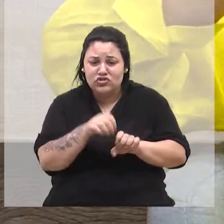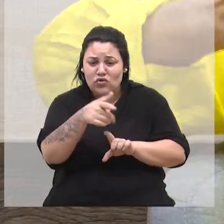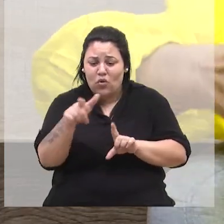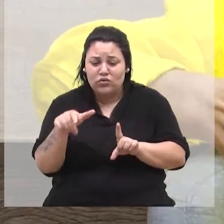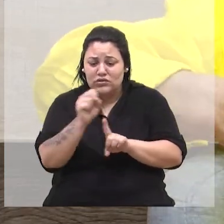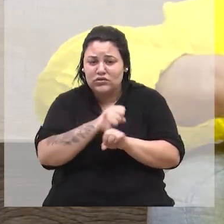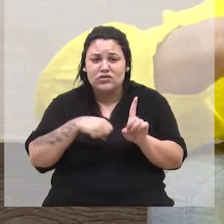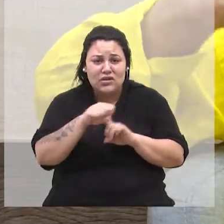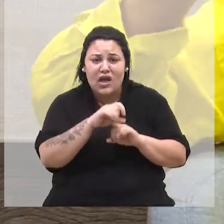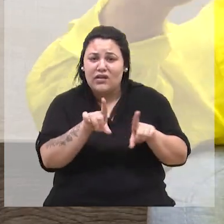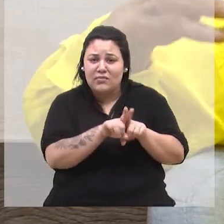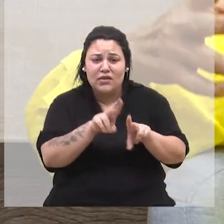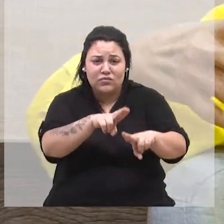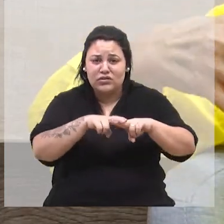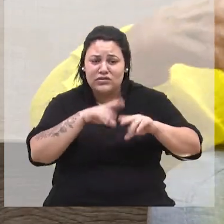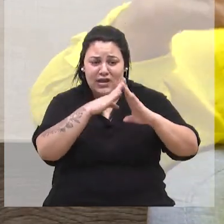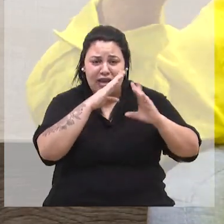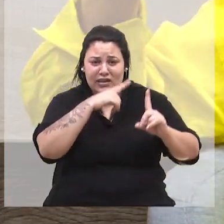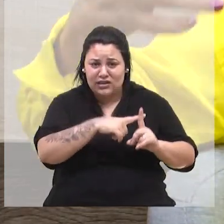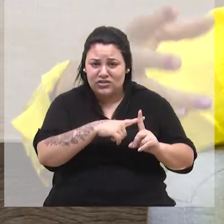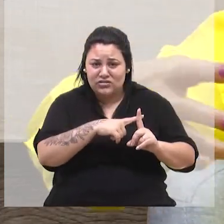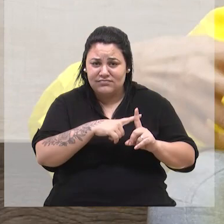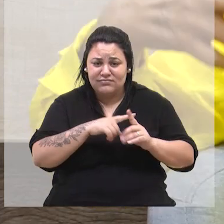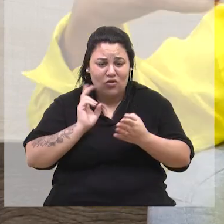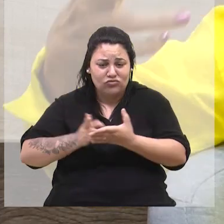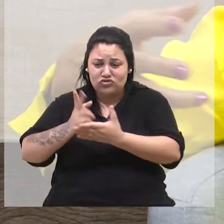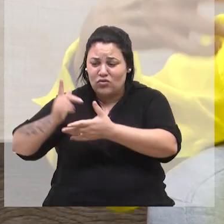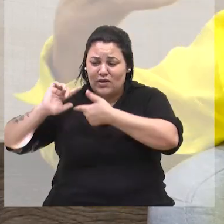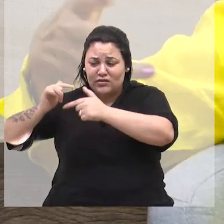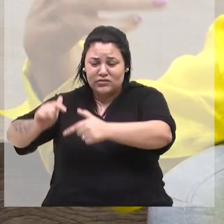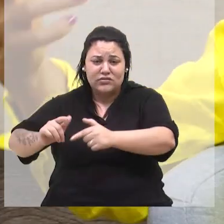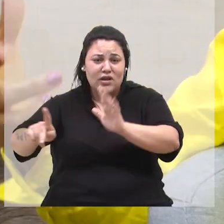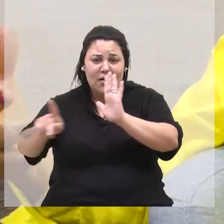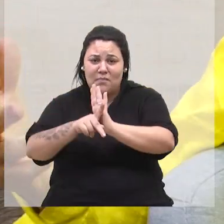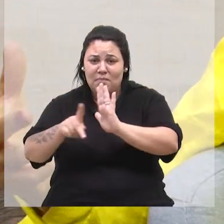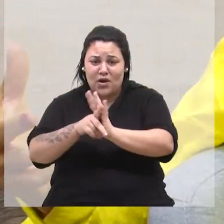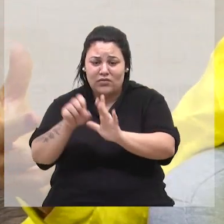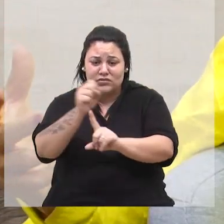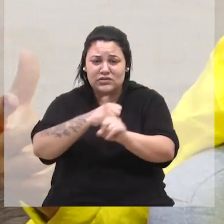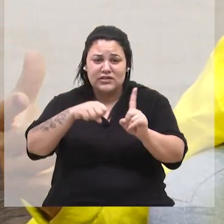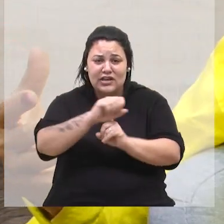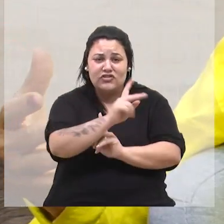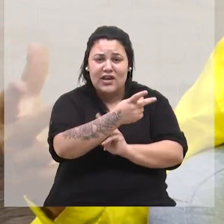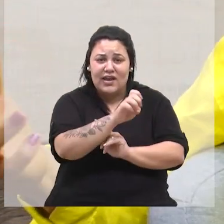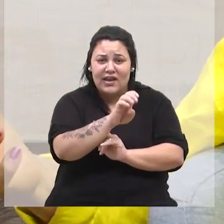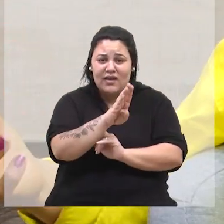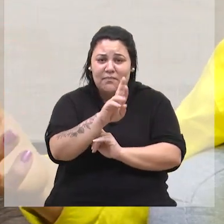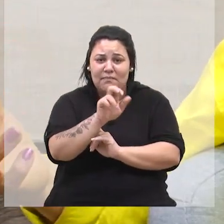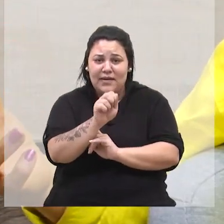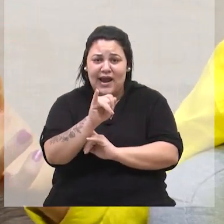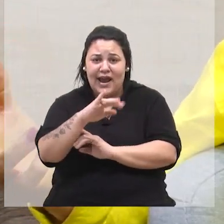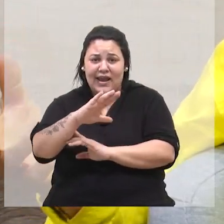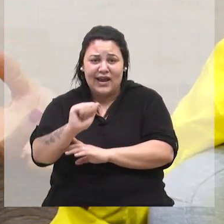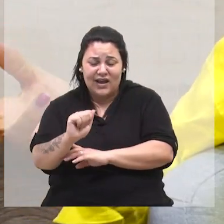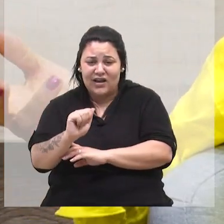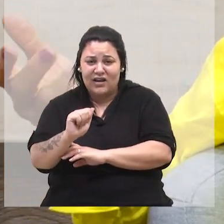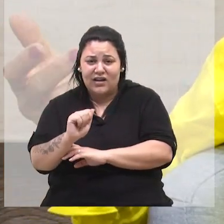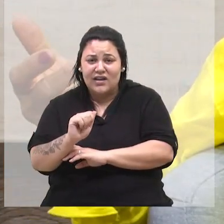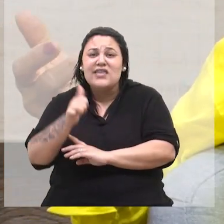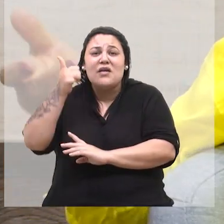igreja vem mantendo muito uma tradição que vem da própria organização da sociedade hebraica, de submissão e